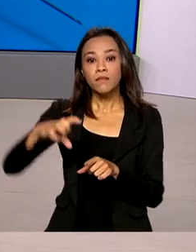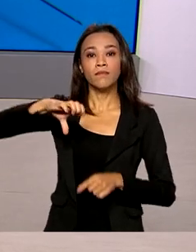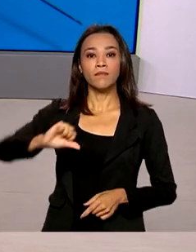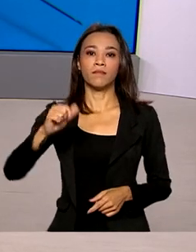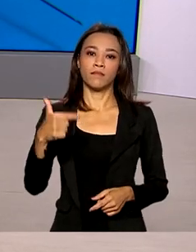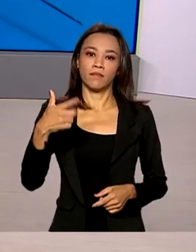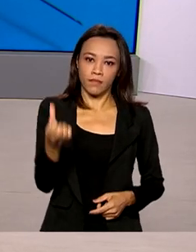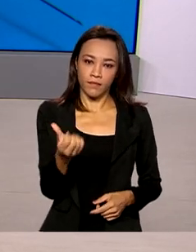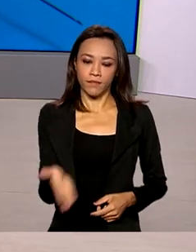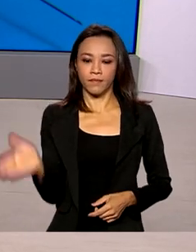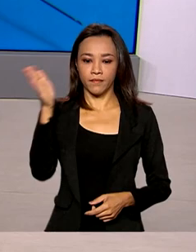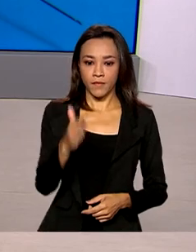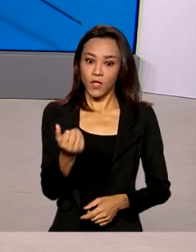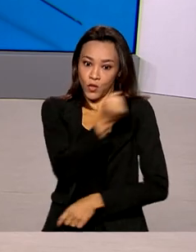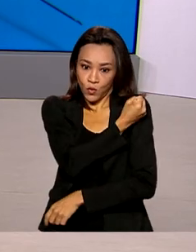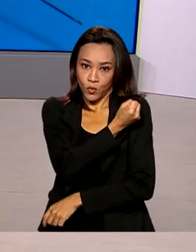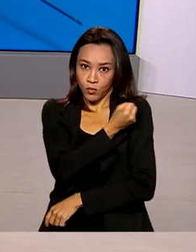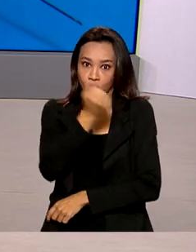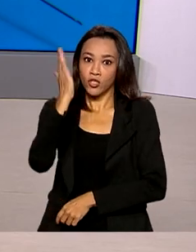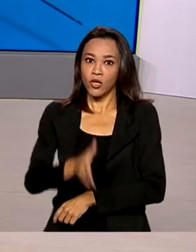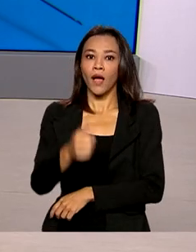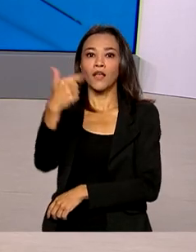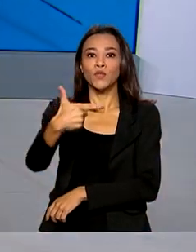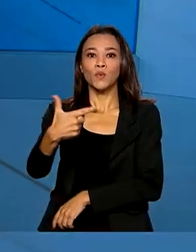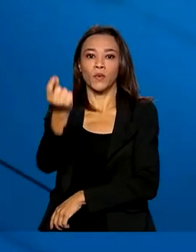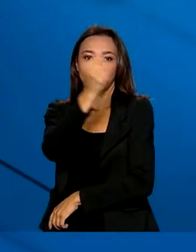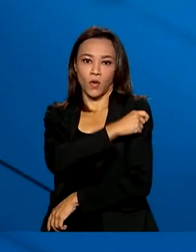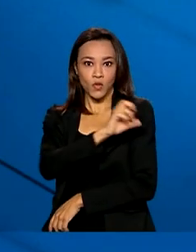98.355.000. E o número de brasileiros que tomaram as